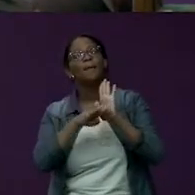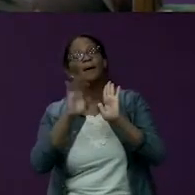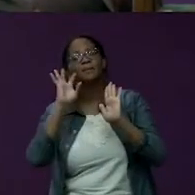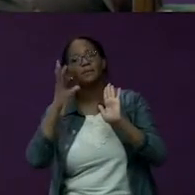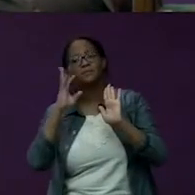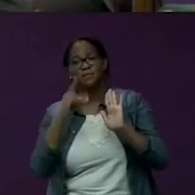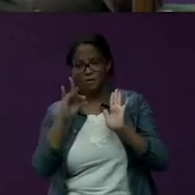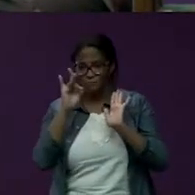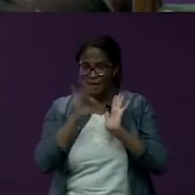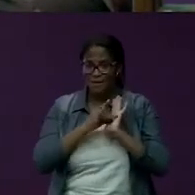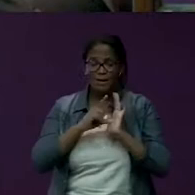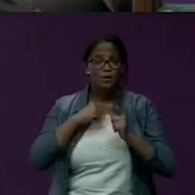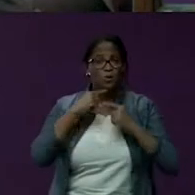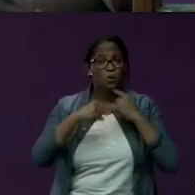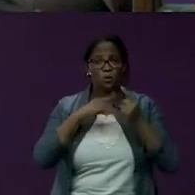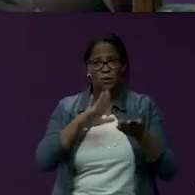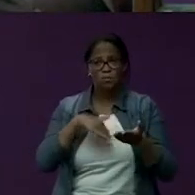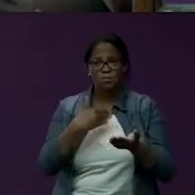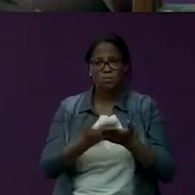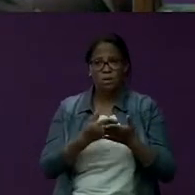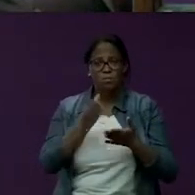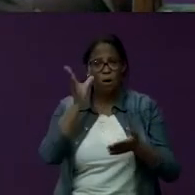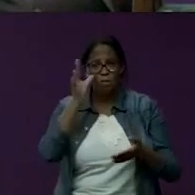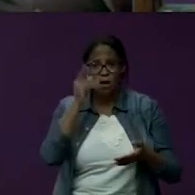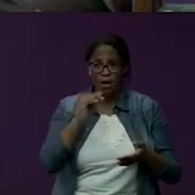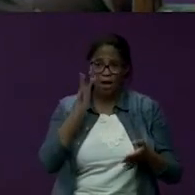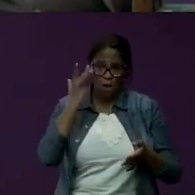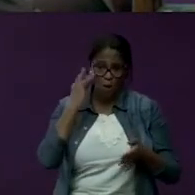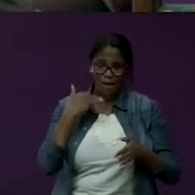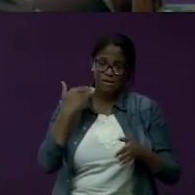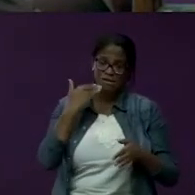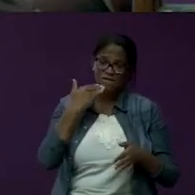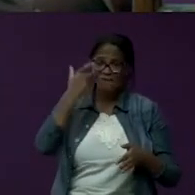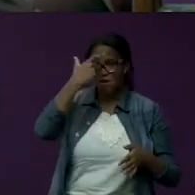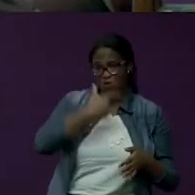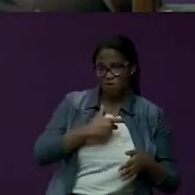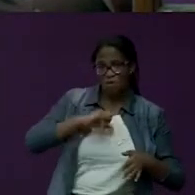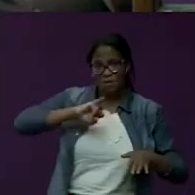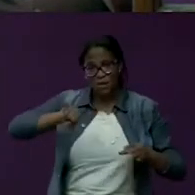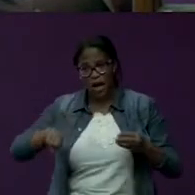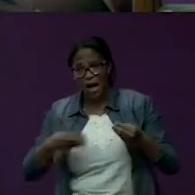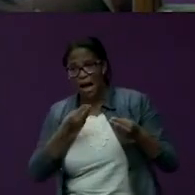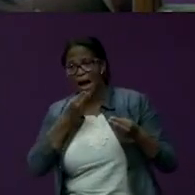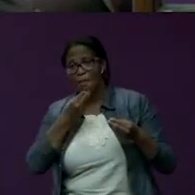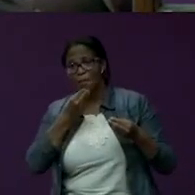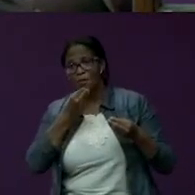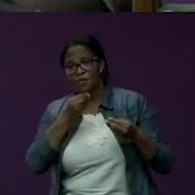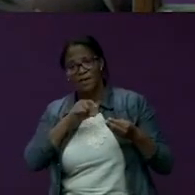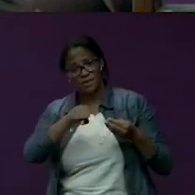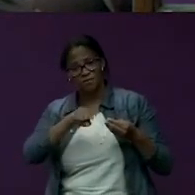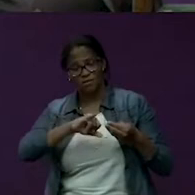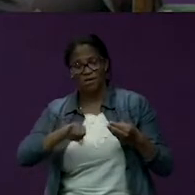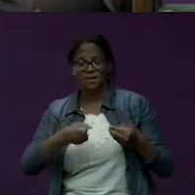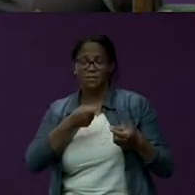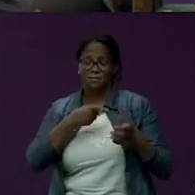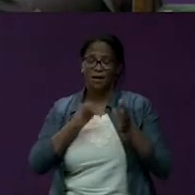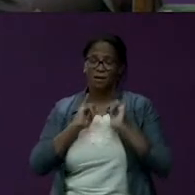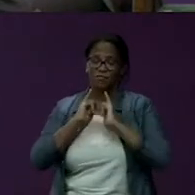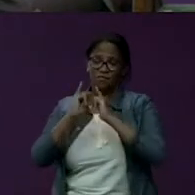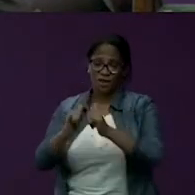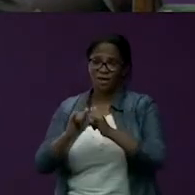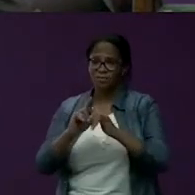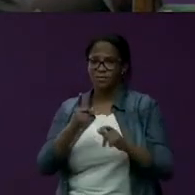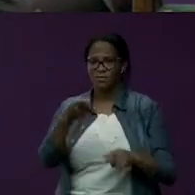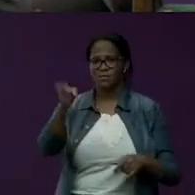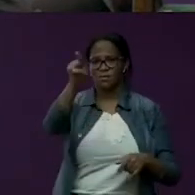Honestamente, eu não consegui ter acesso. Deve ser algum defeito meu, mas eu estou aproveitando o vácuo para dizer isso. Você